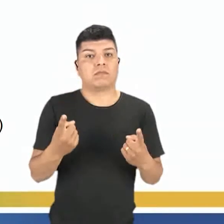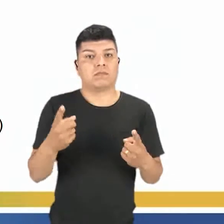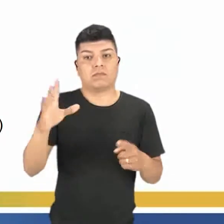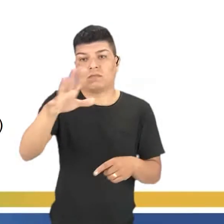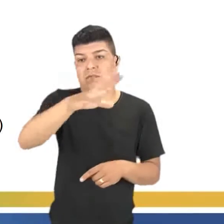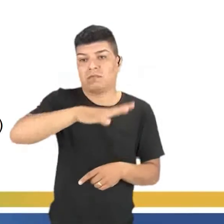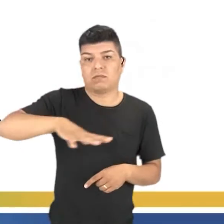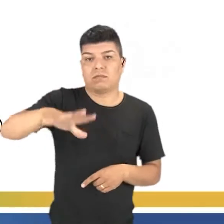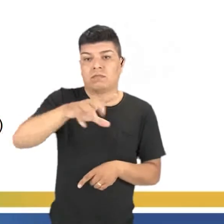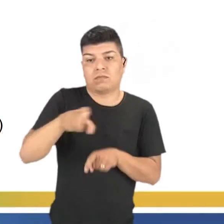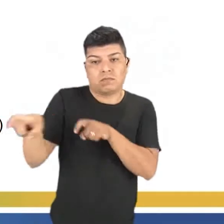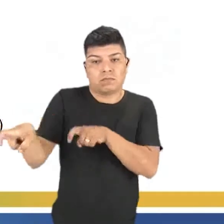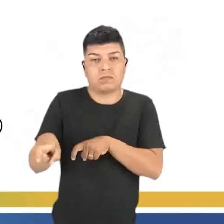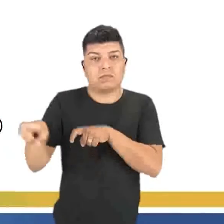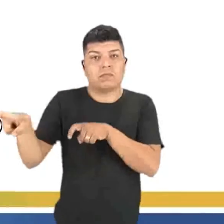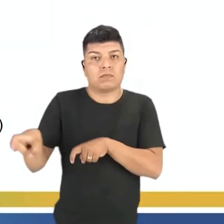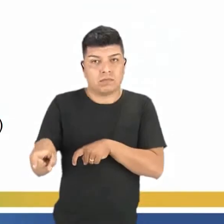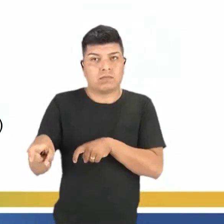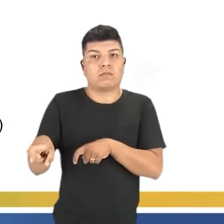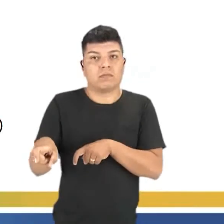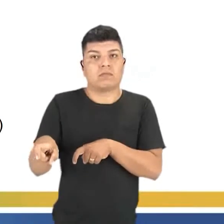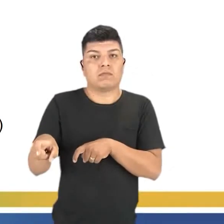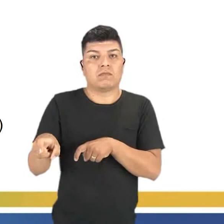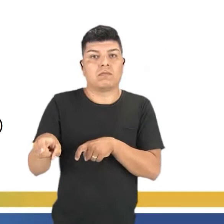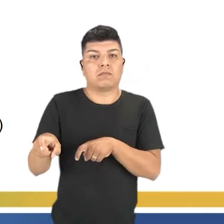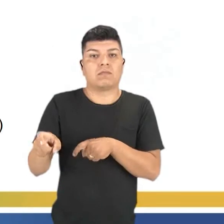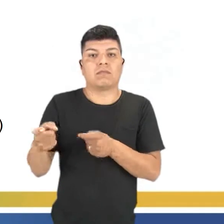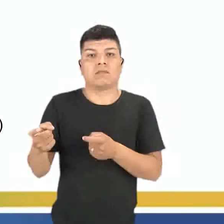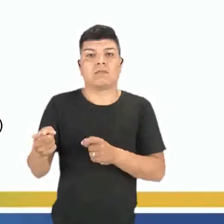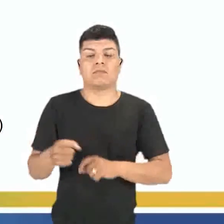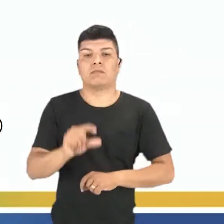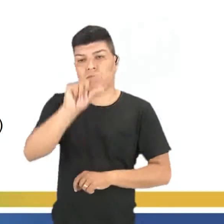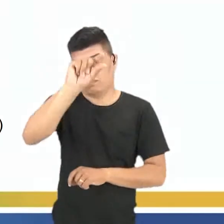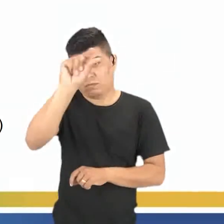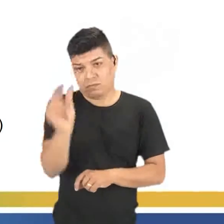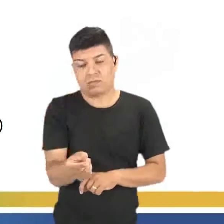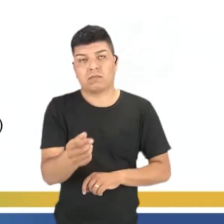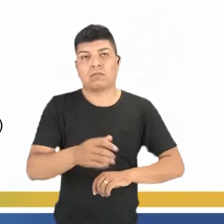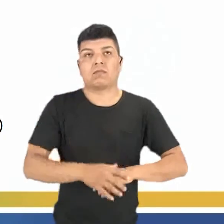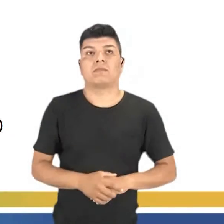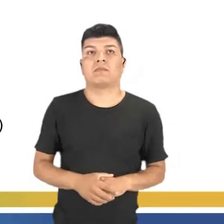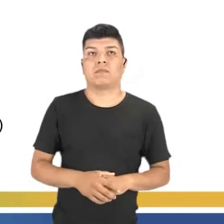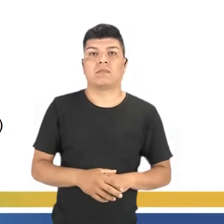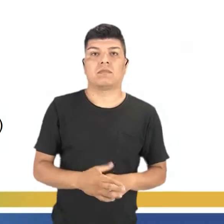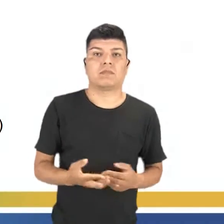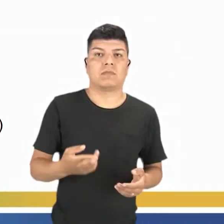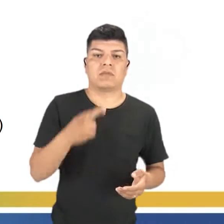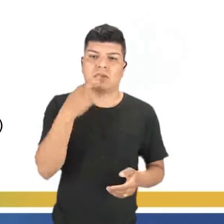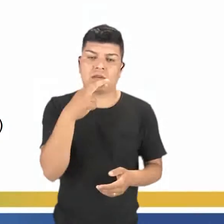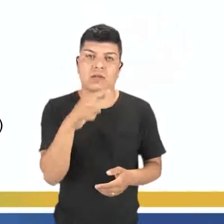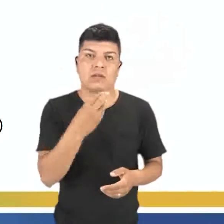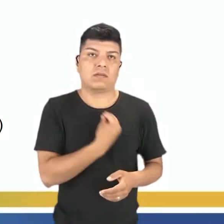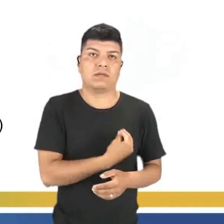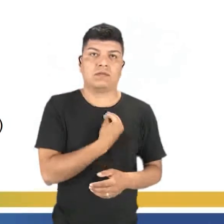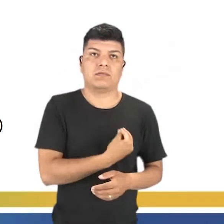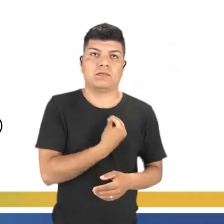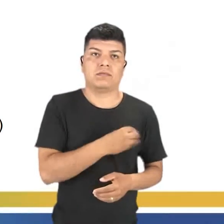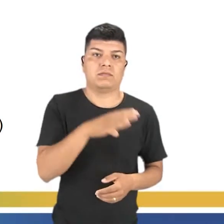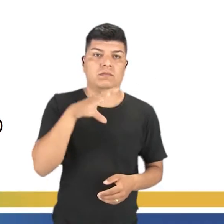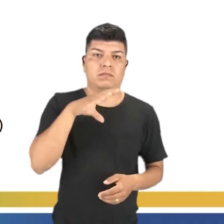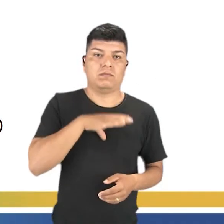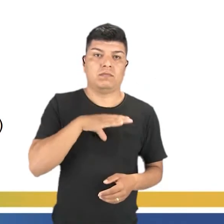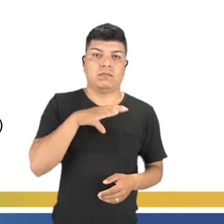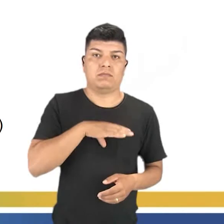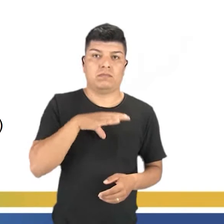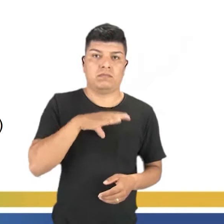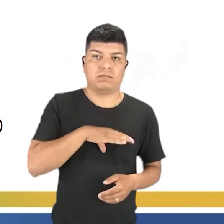ambiente pastoril, por isso o termo bucolismo aparece aí para nós. A crítica à vida dos centros urbanos, que não